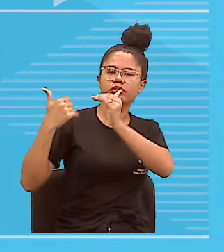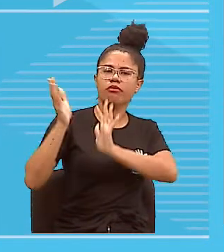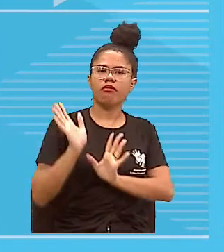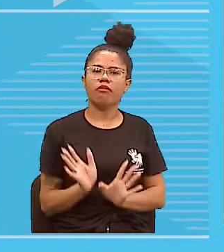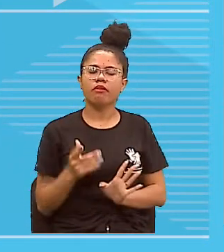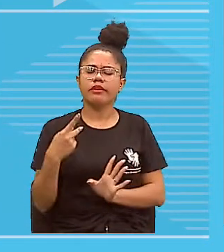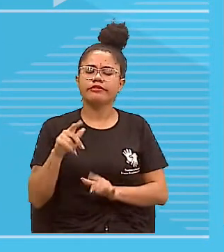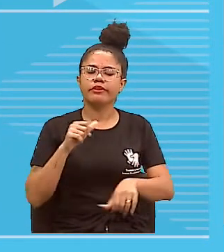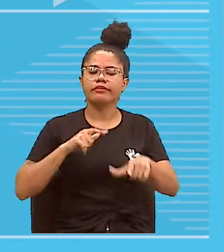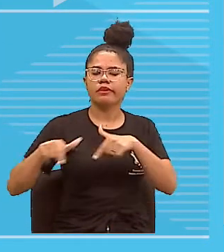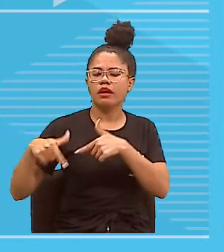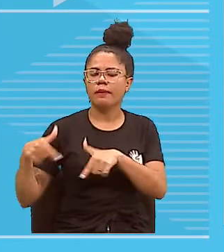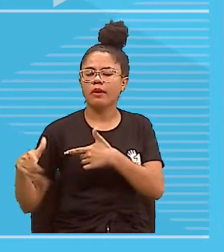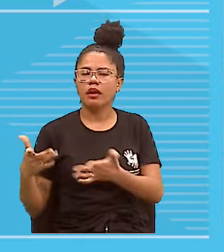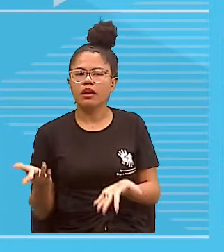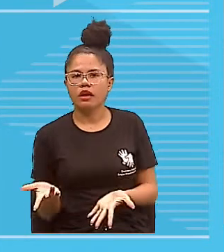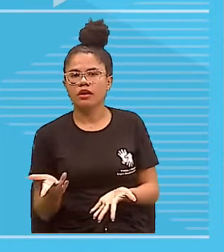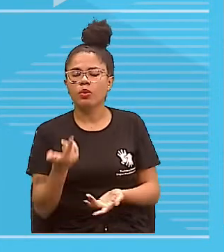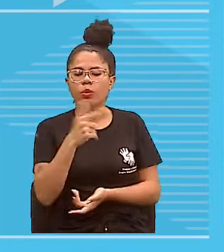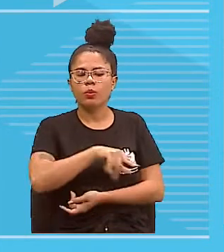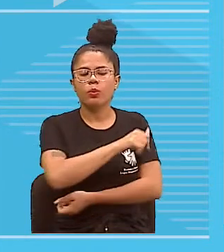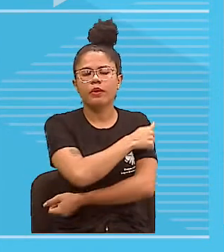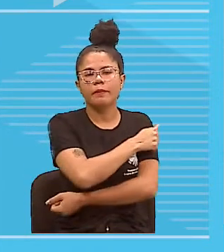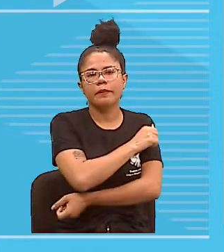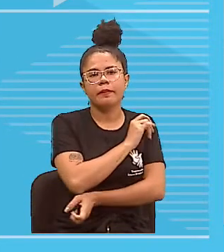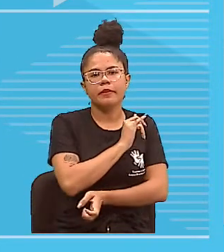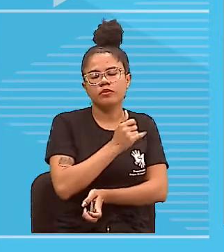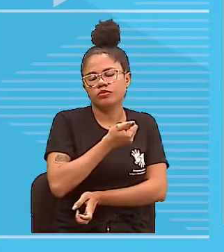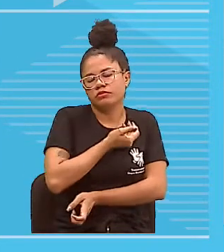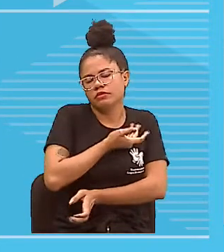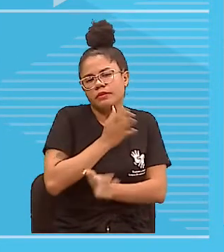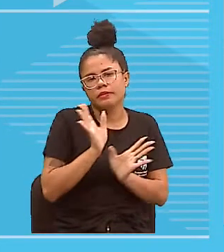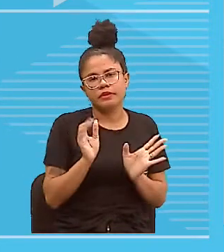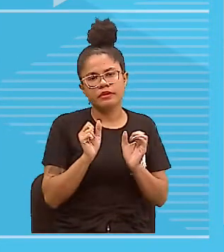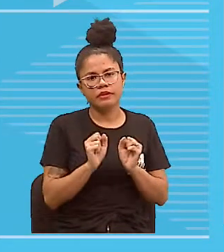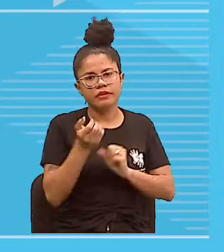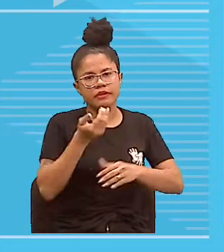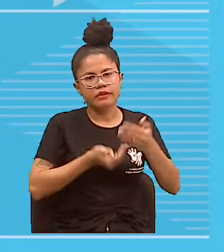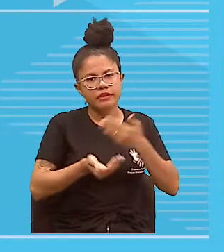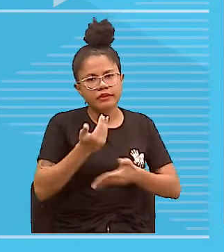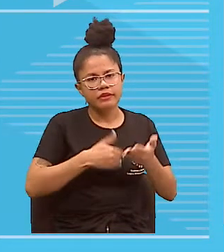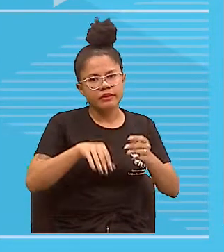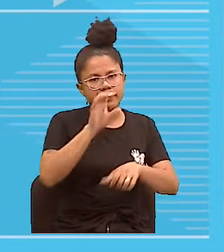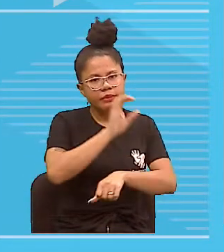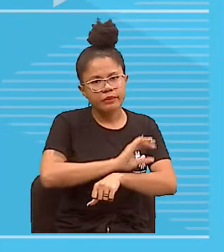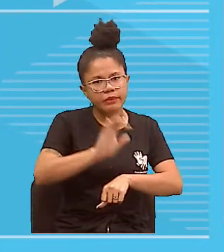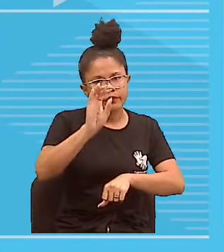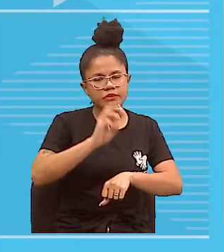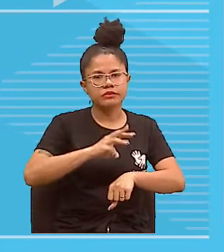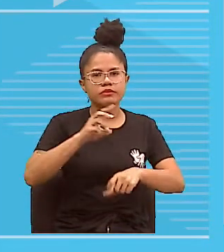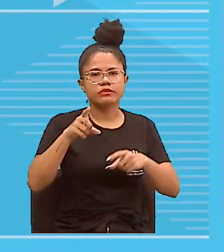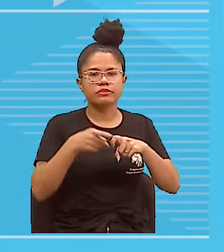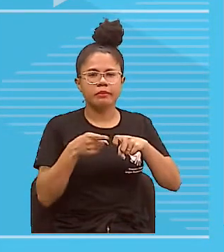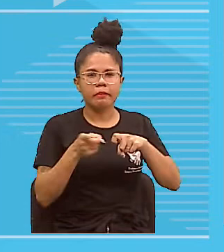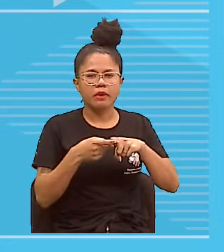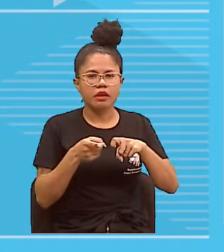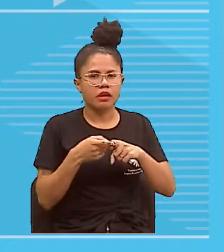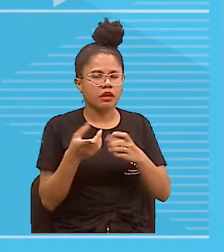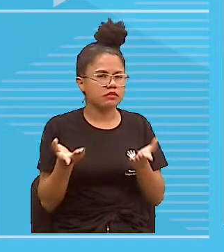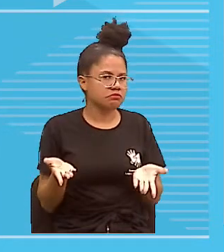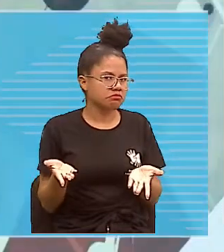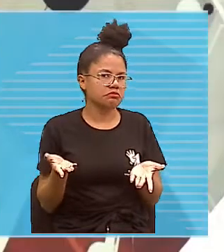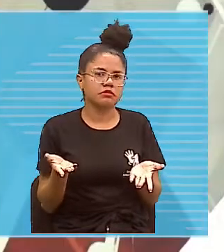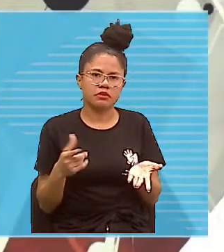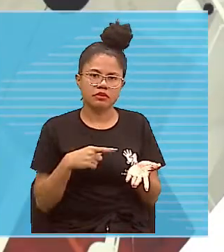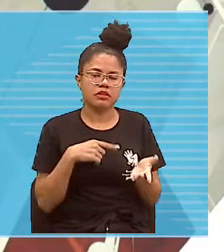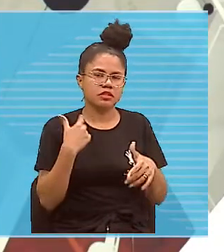meu colega está relacionado, por exemplo, a cursar medicina, né? Ter